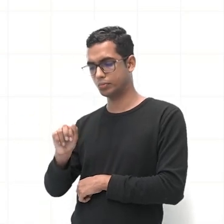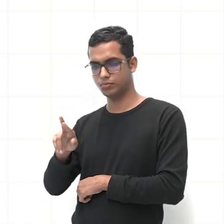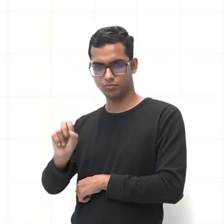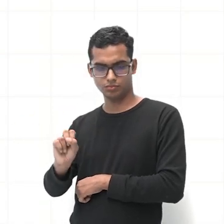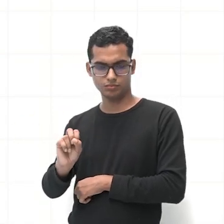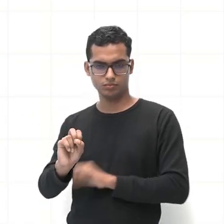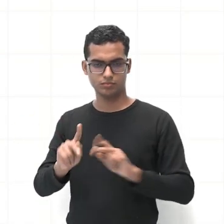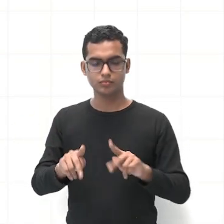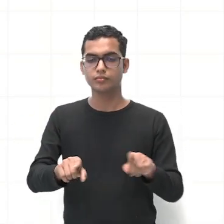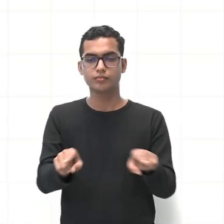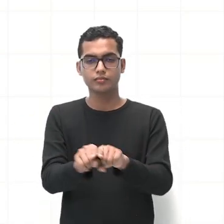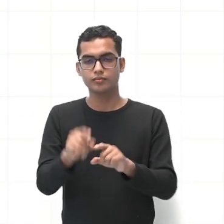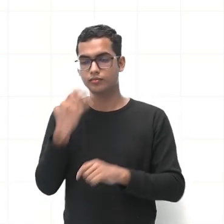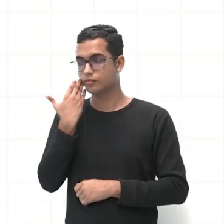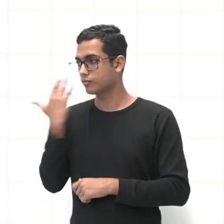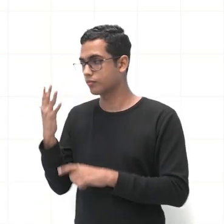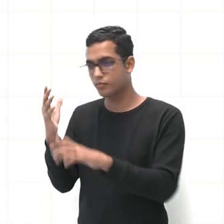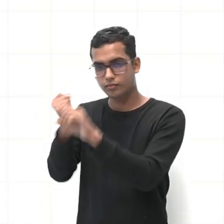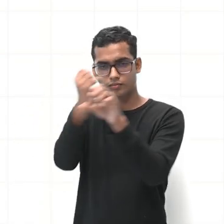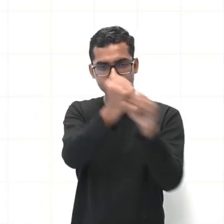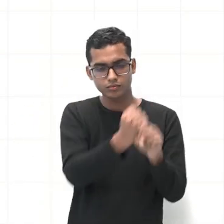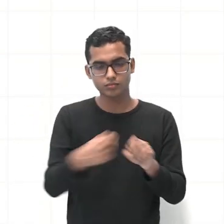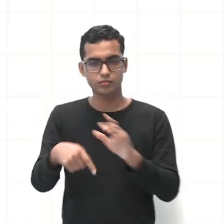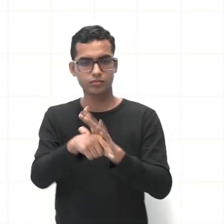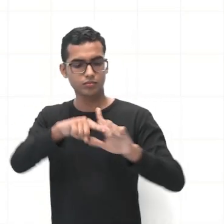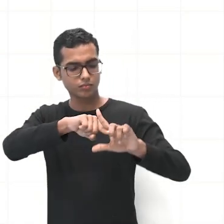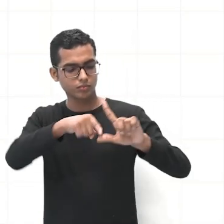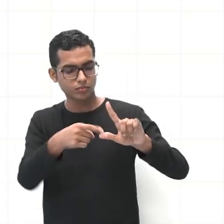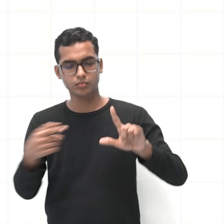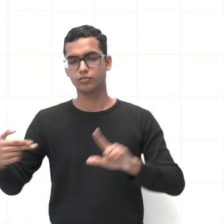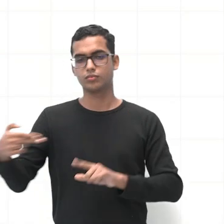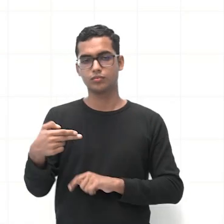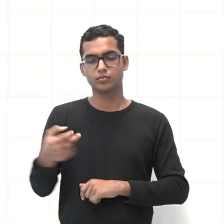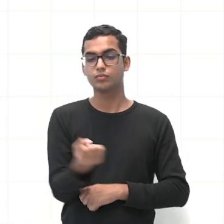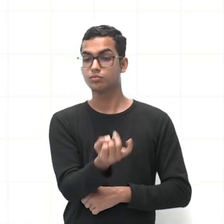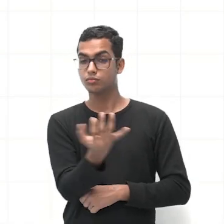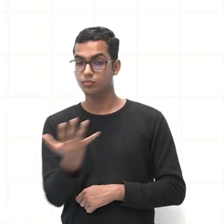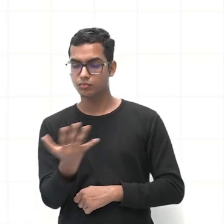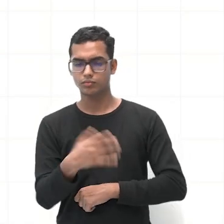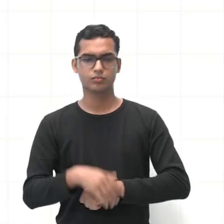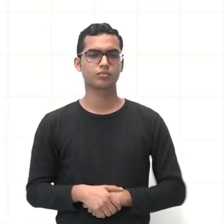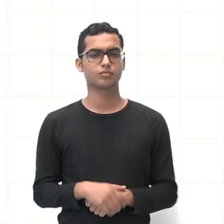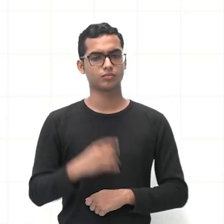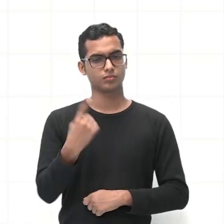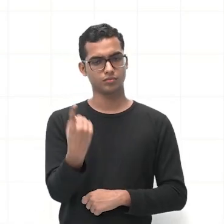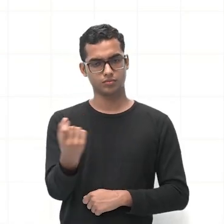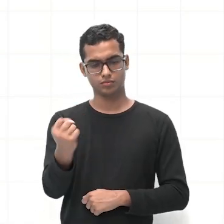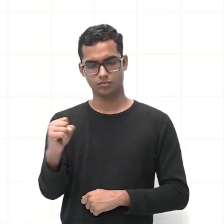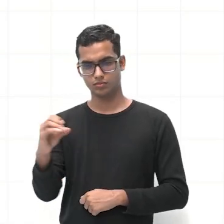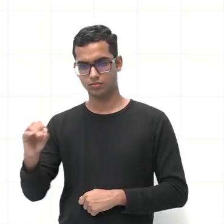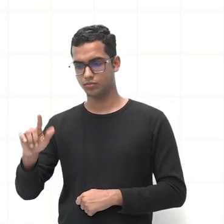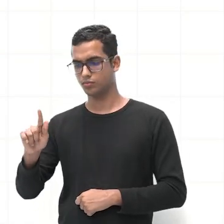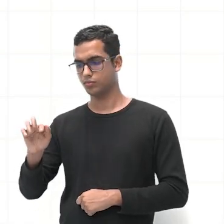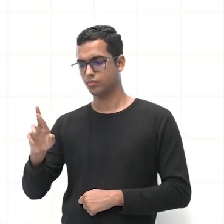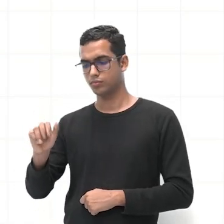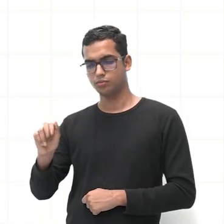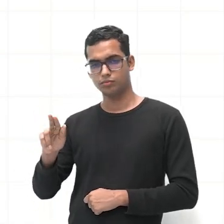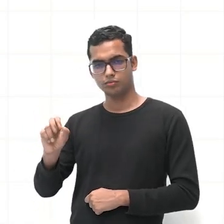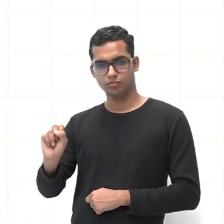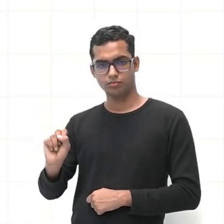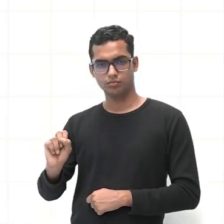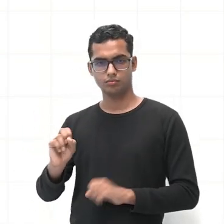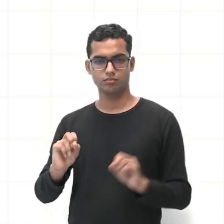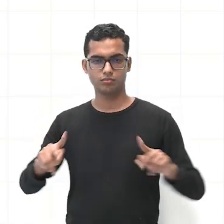triângulo necessariamente, a soma dos seus ângulos internos tem que ser igual a 180 graus. Ó, 53 mais 37,